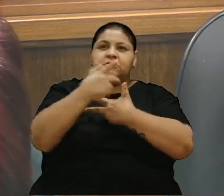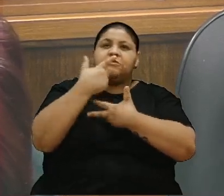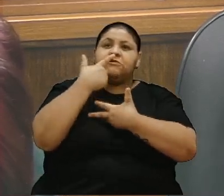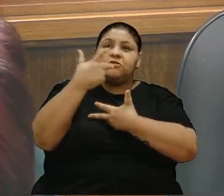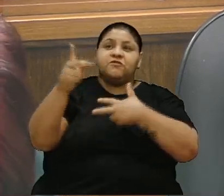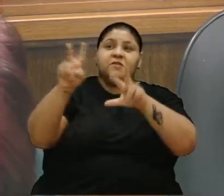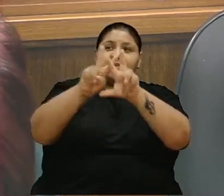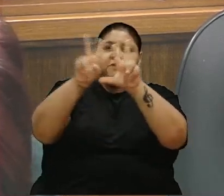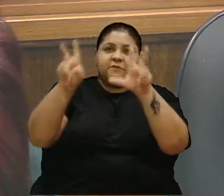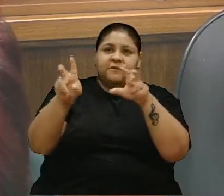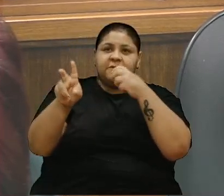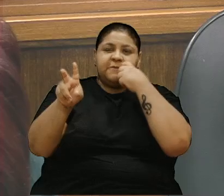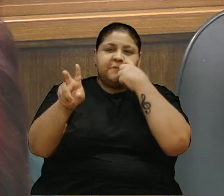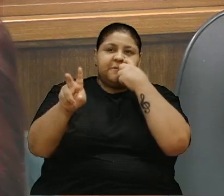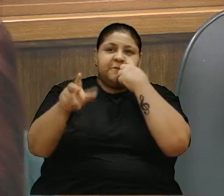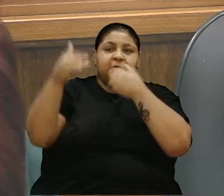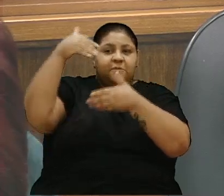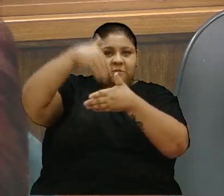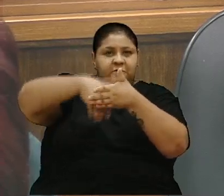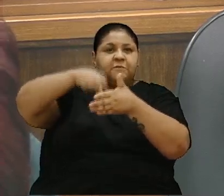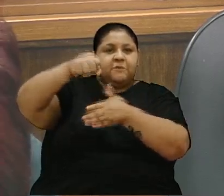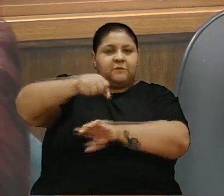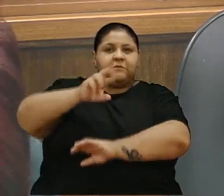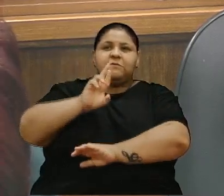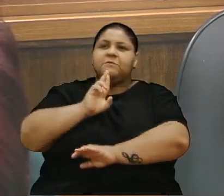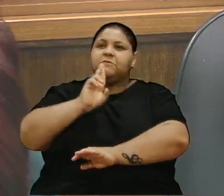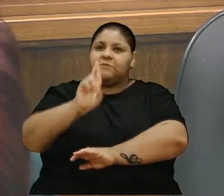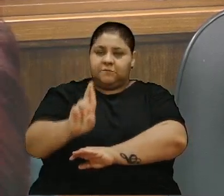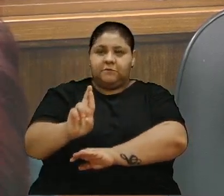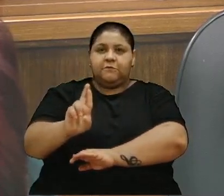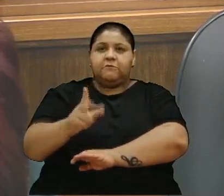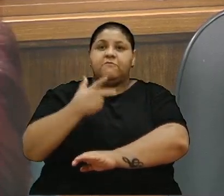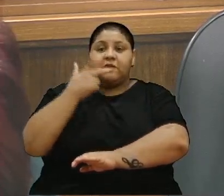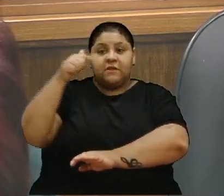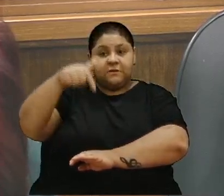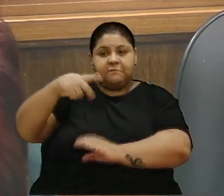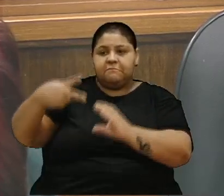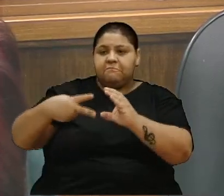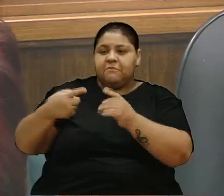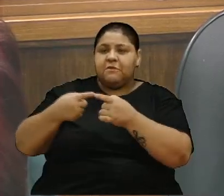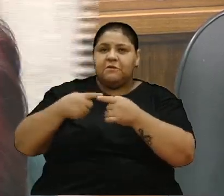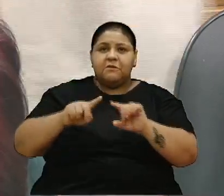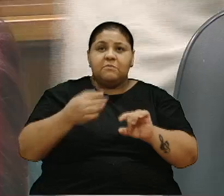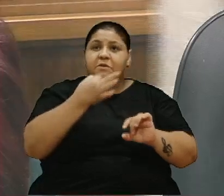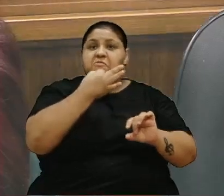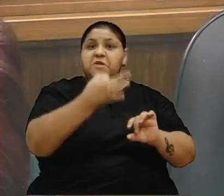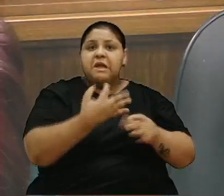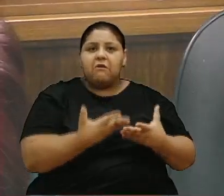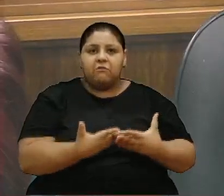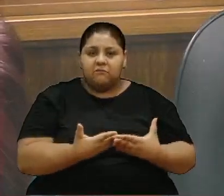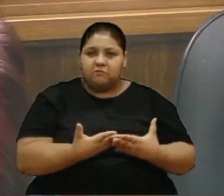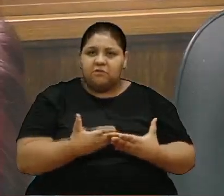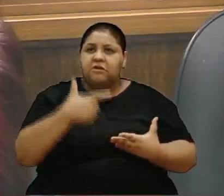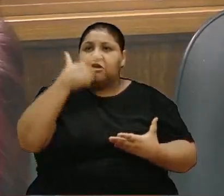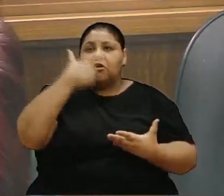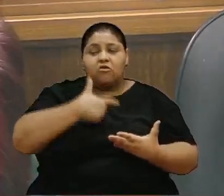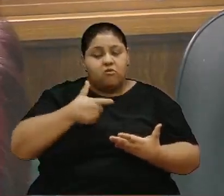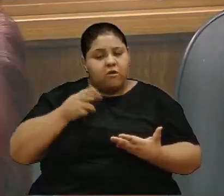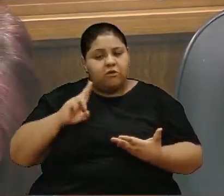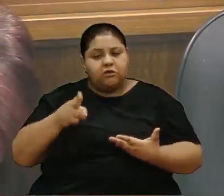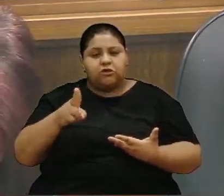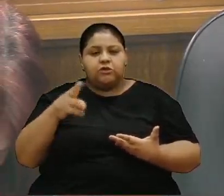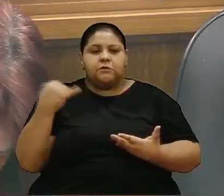essa pauta, porque ele bota, sim, os representantes falando aqui na Câmara, mas ele não se posiciona. E eu acho sempre